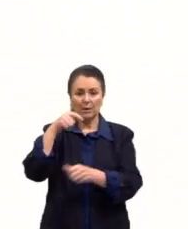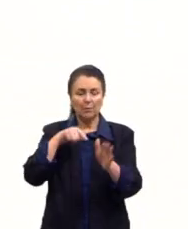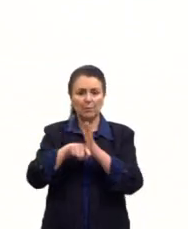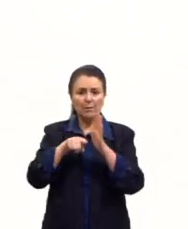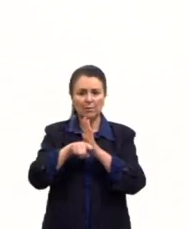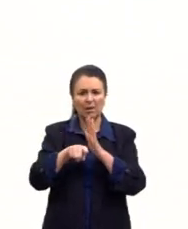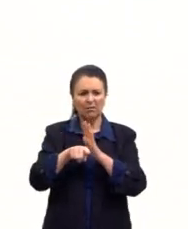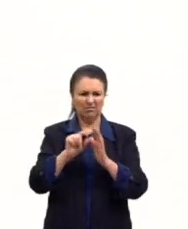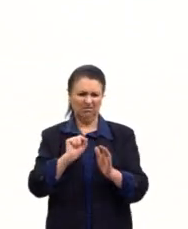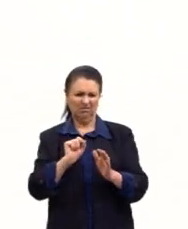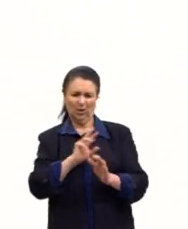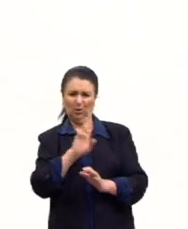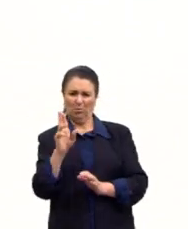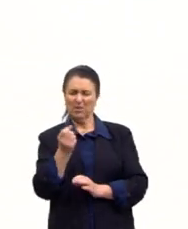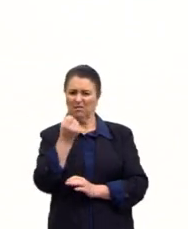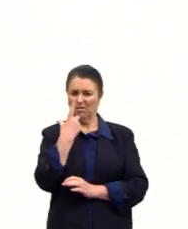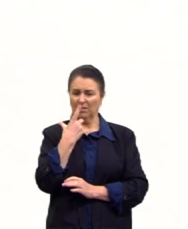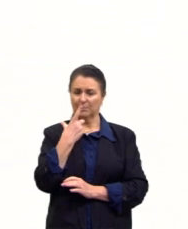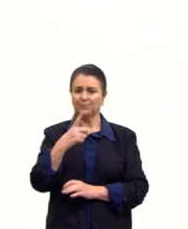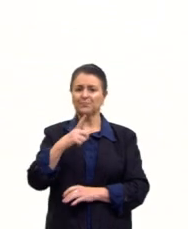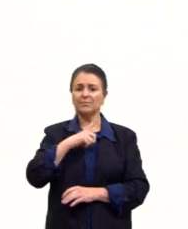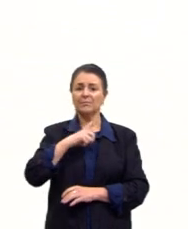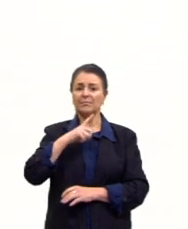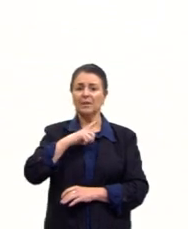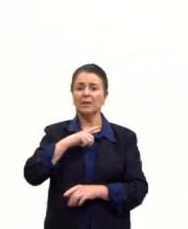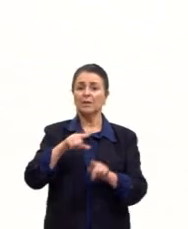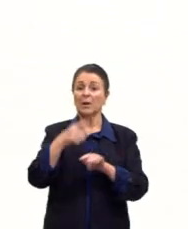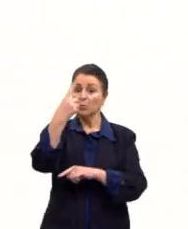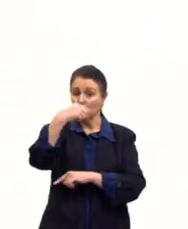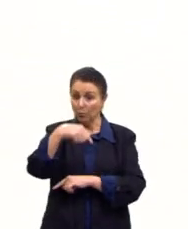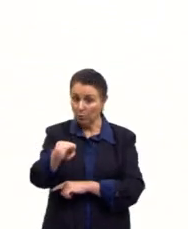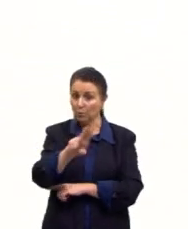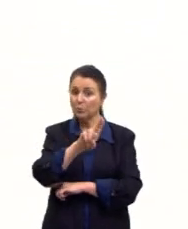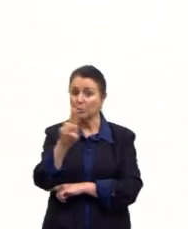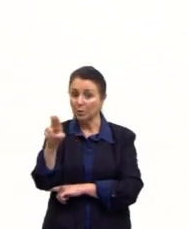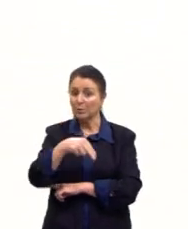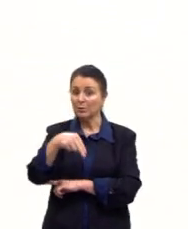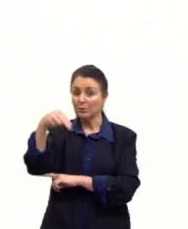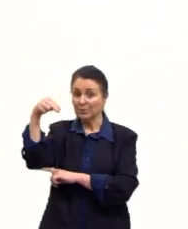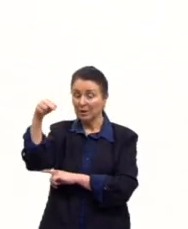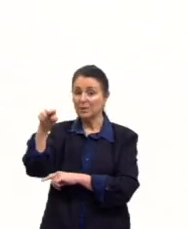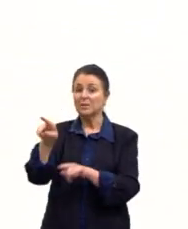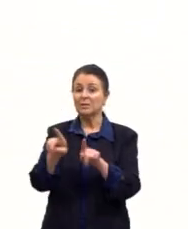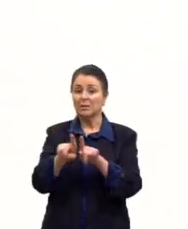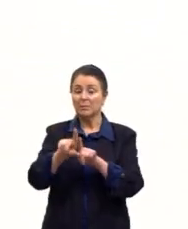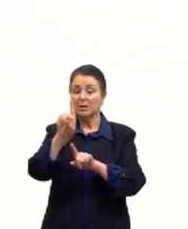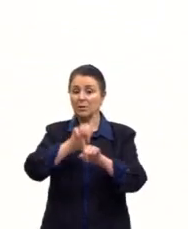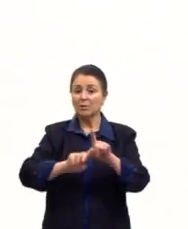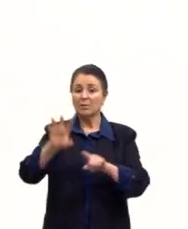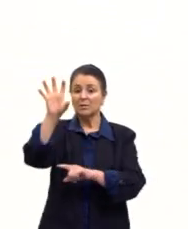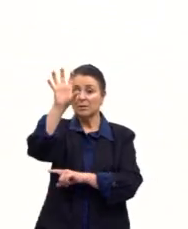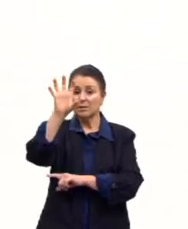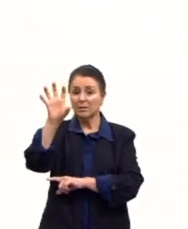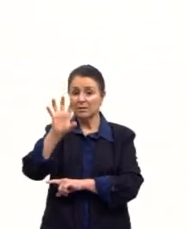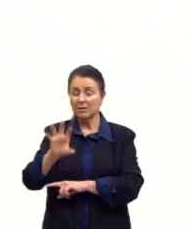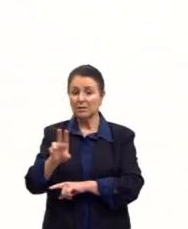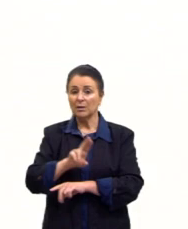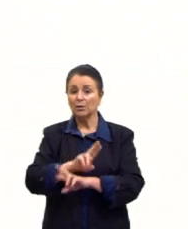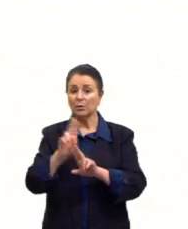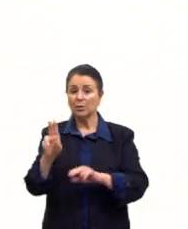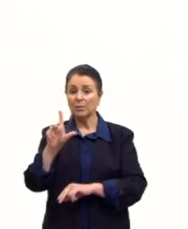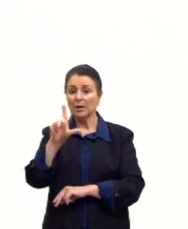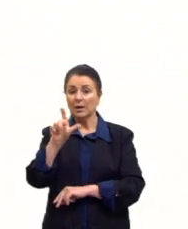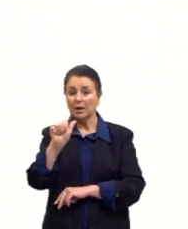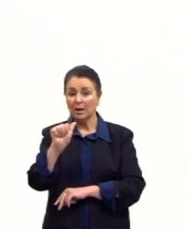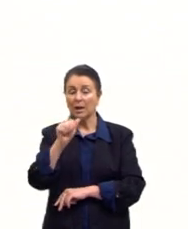tangerina não eu não sei o que que é isso e ainda tem uma mexerica também e no nordeste em algumas regiões ainda é chamado de laranja